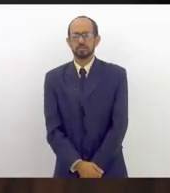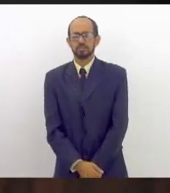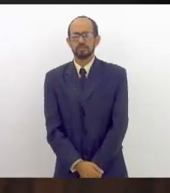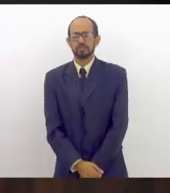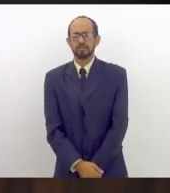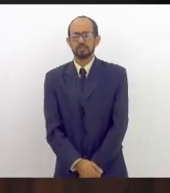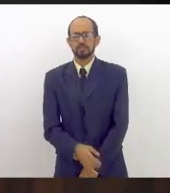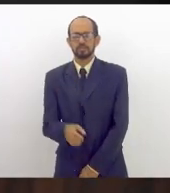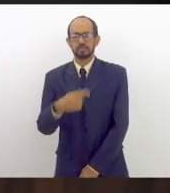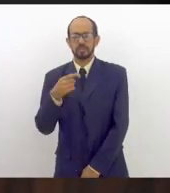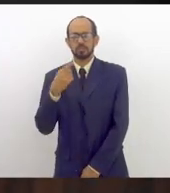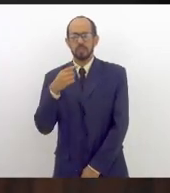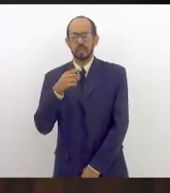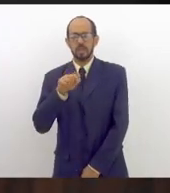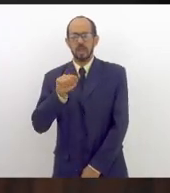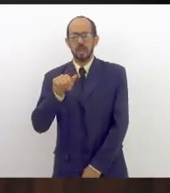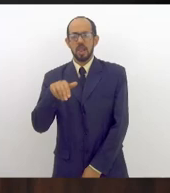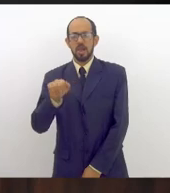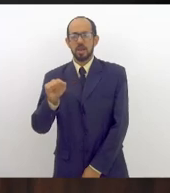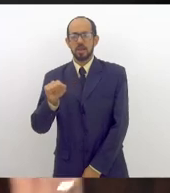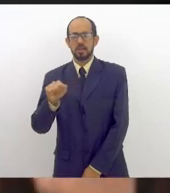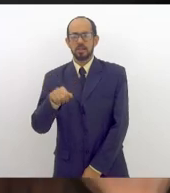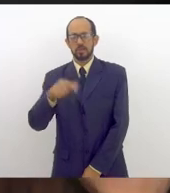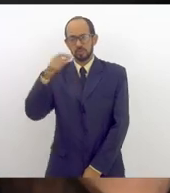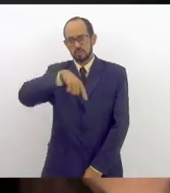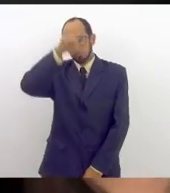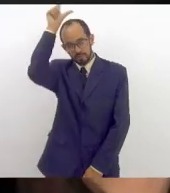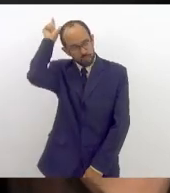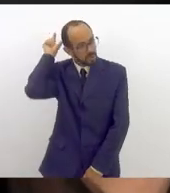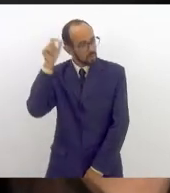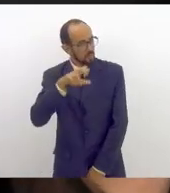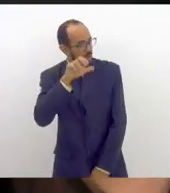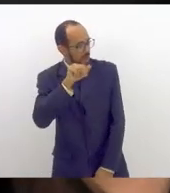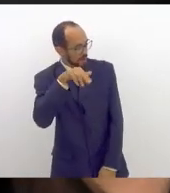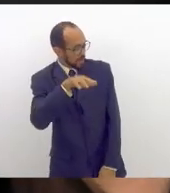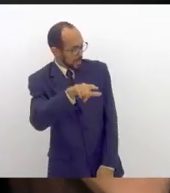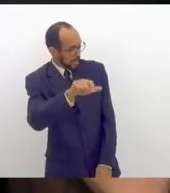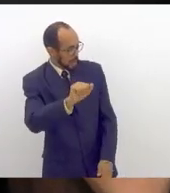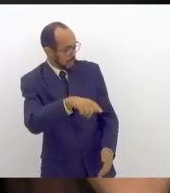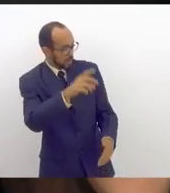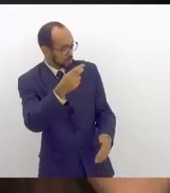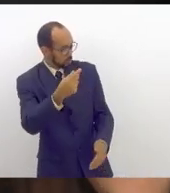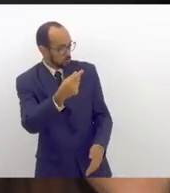deputada Alana Passos, deputado Luiz Paulo, deputado Canela, quanto tempo?